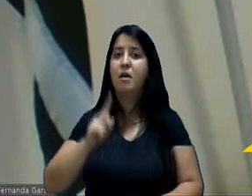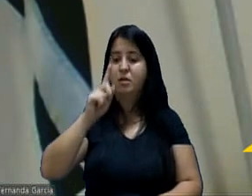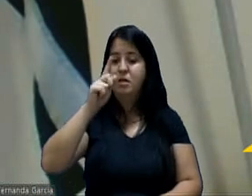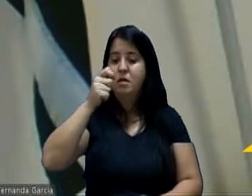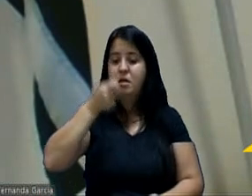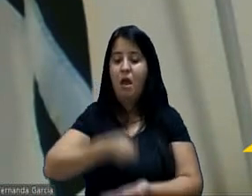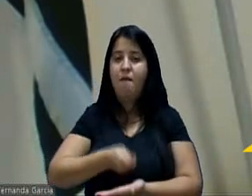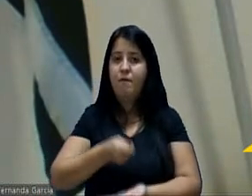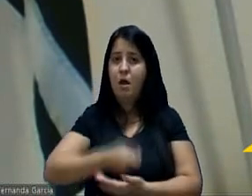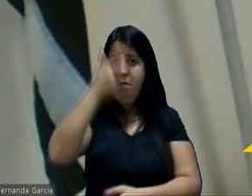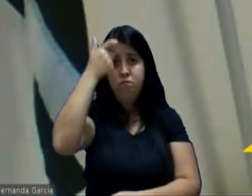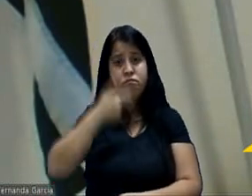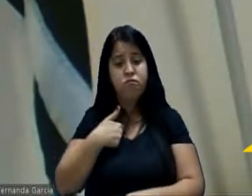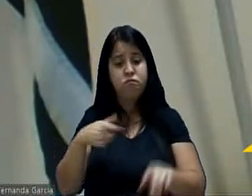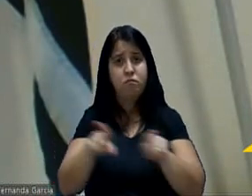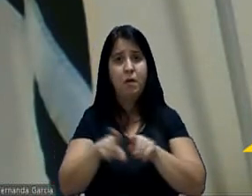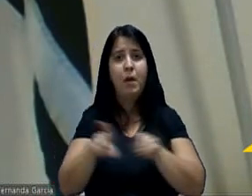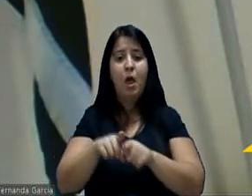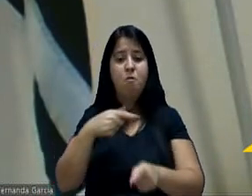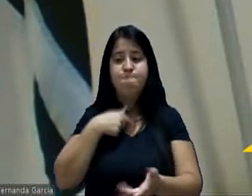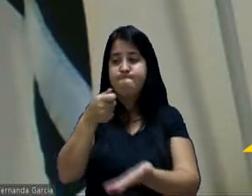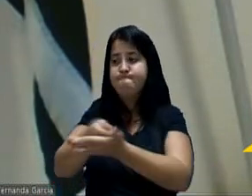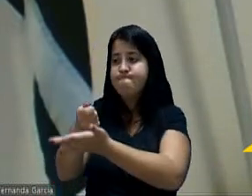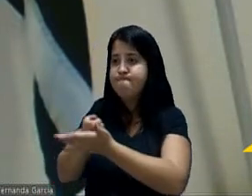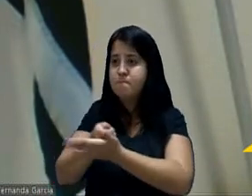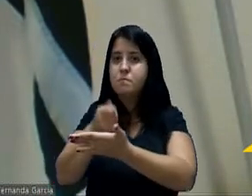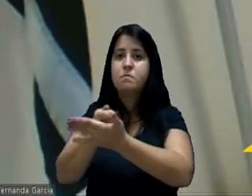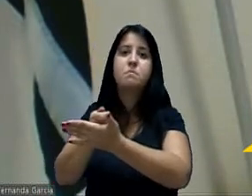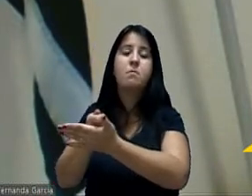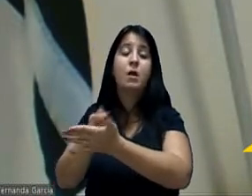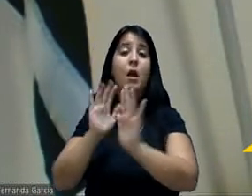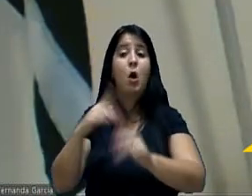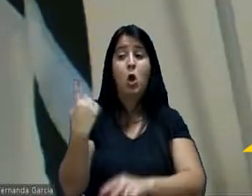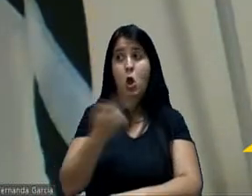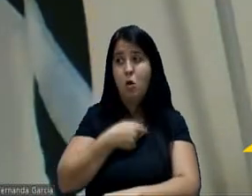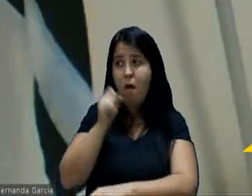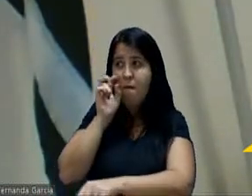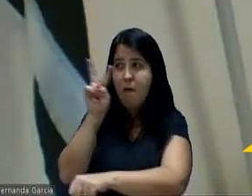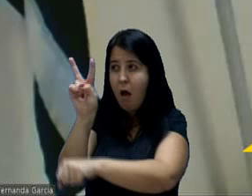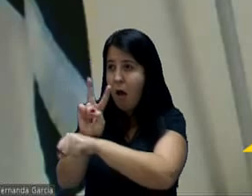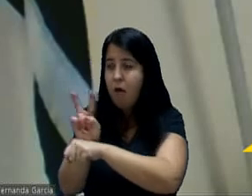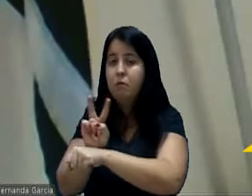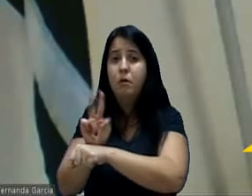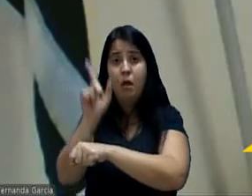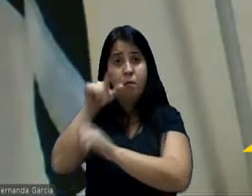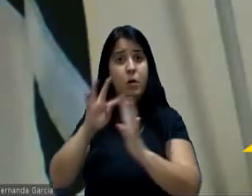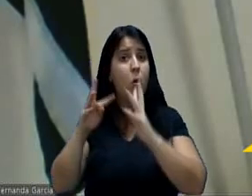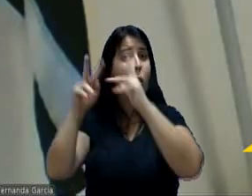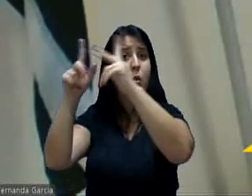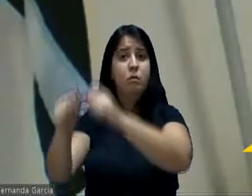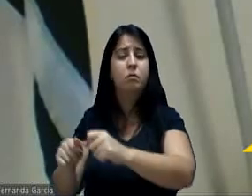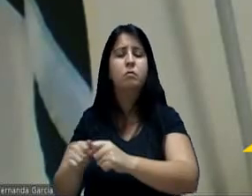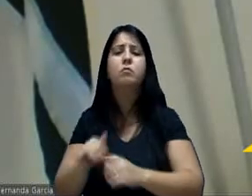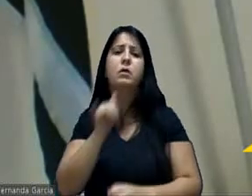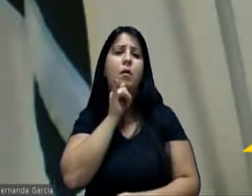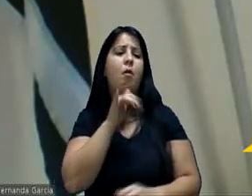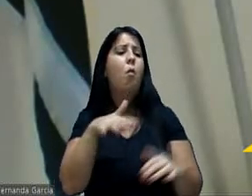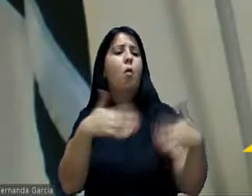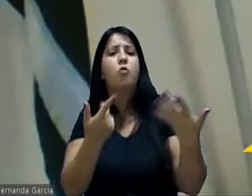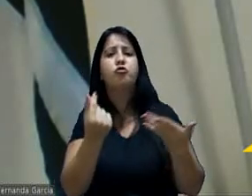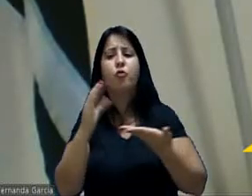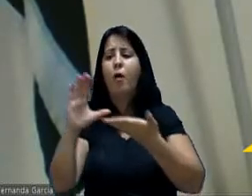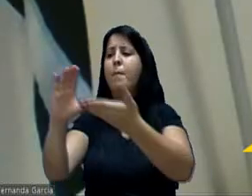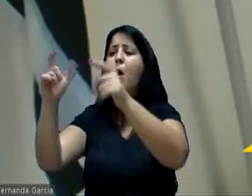né, fiscalizar o poder público. E quando a gente fiscaliza por inteiro, né? Para onde vai o recurso? Nós não